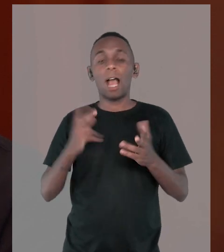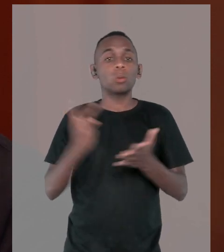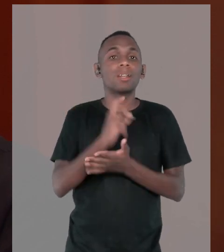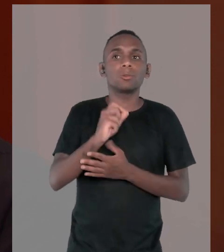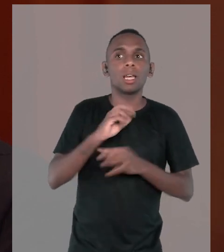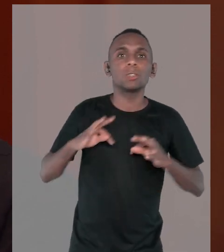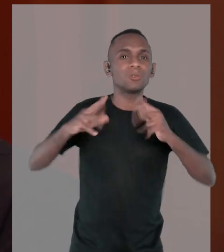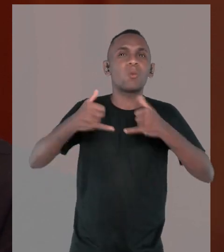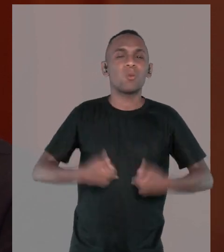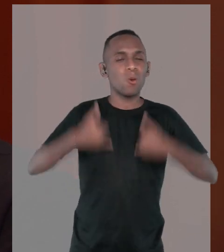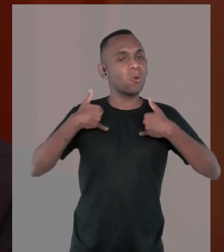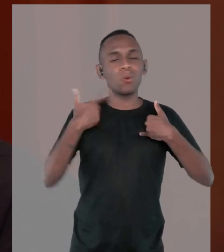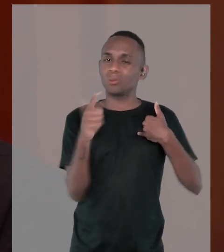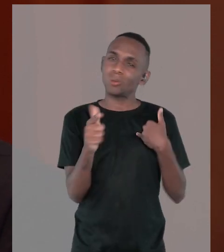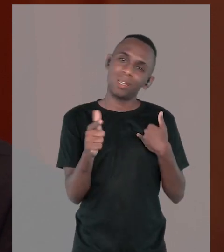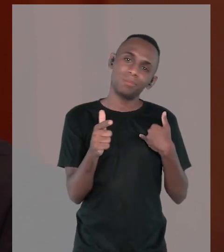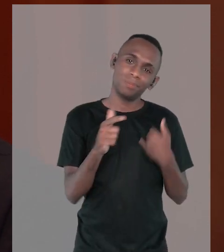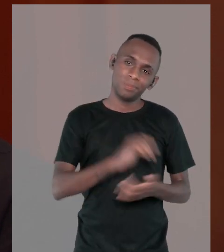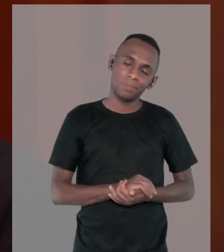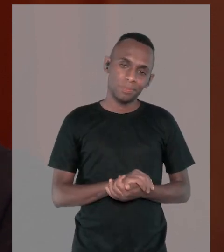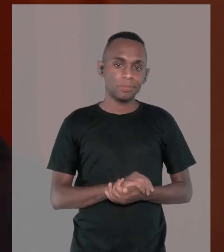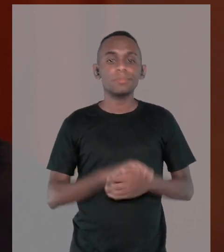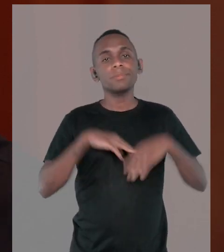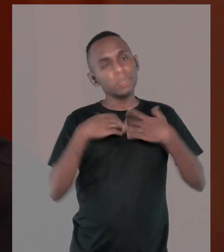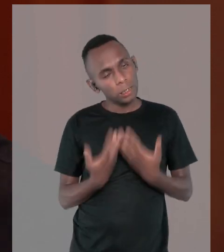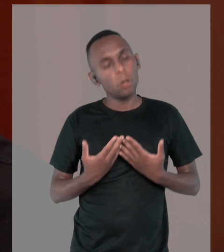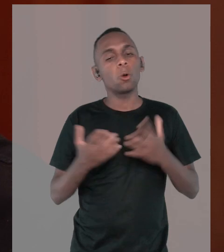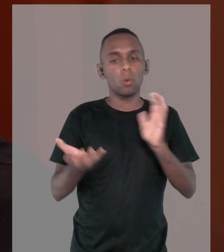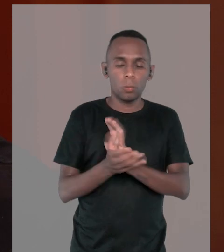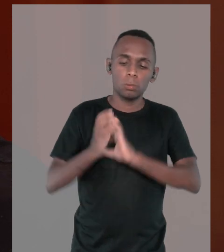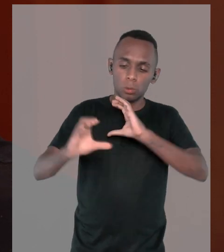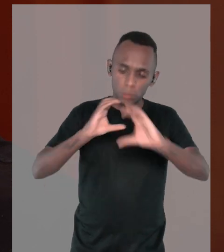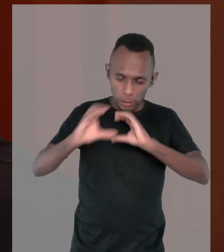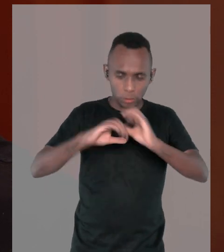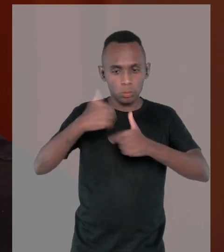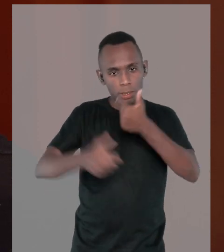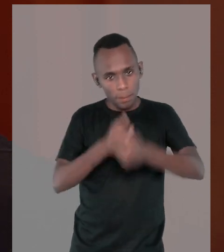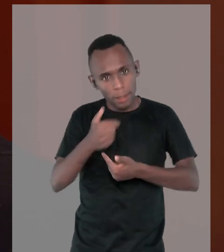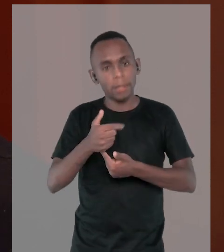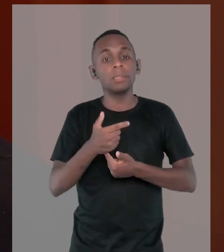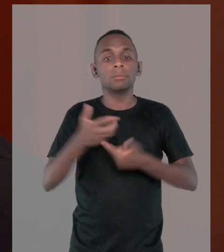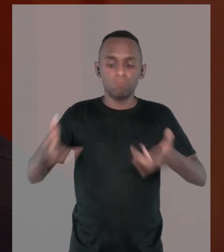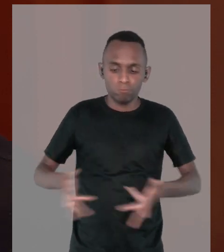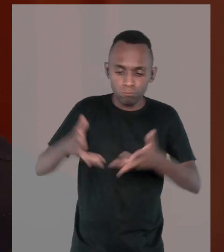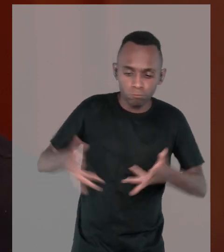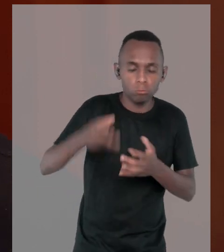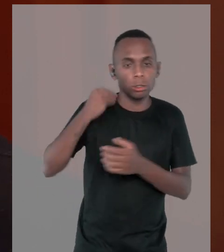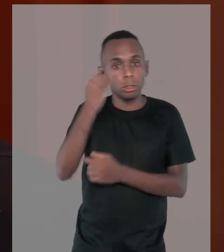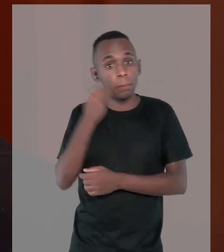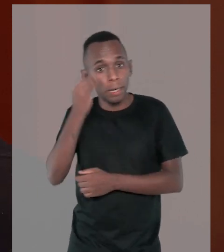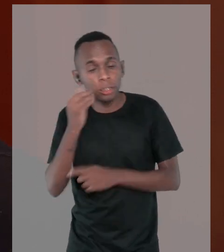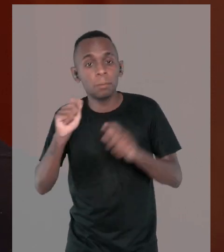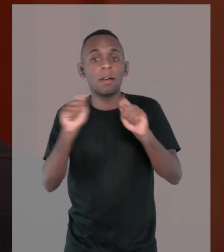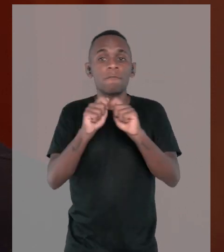mundo sinta orgulho desses valores. Aí é onde a comunicação entra, estimulando experiências